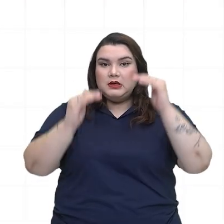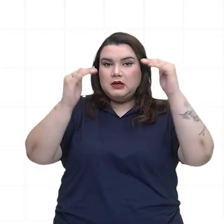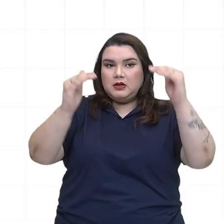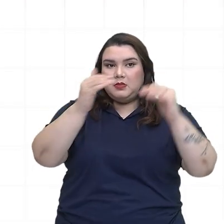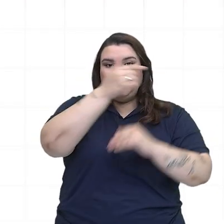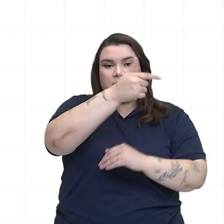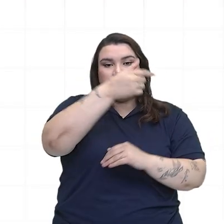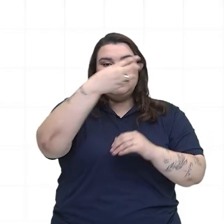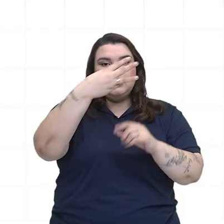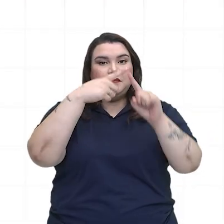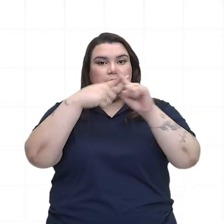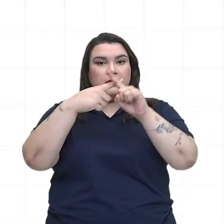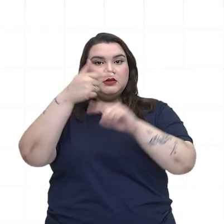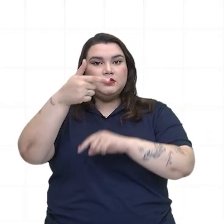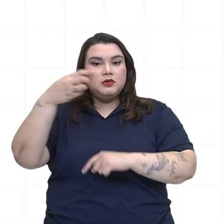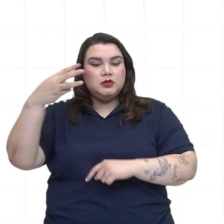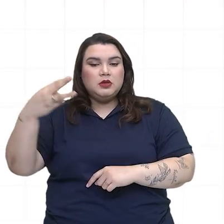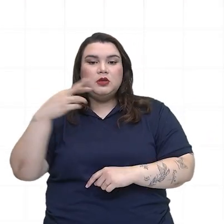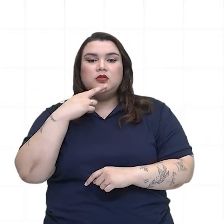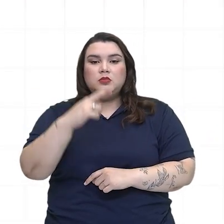vezes 23, dá